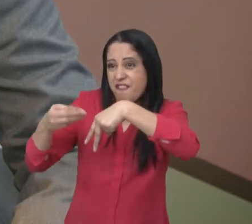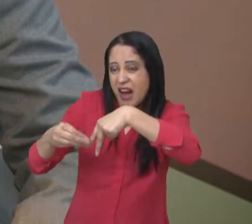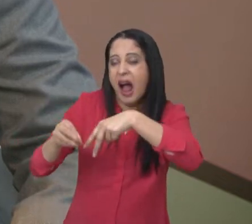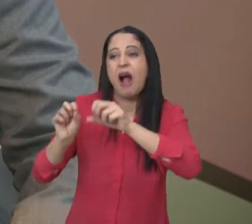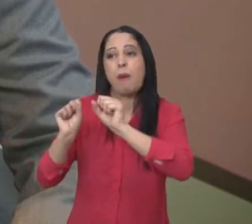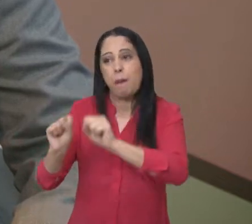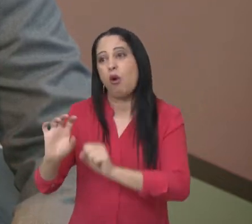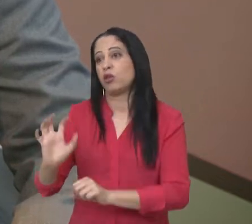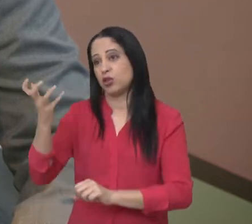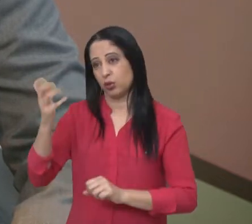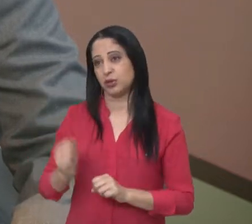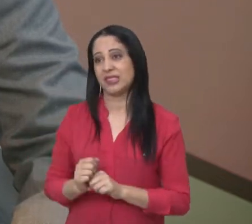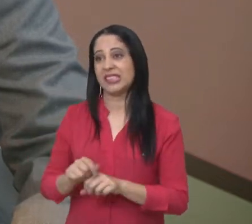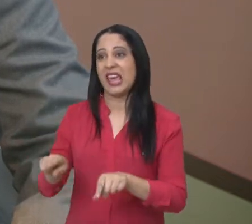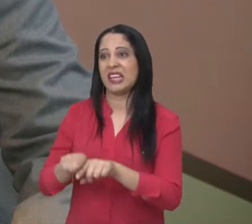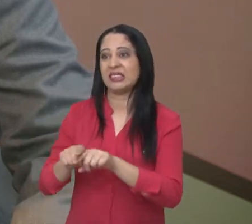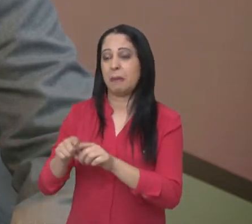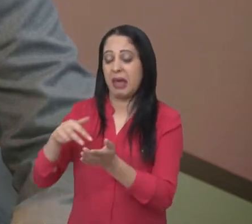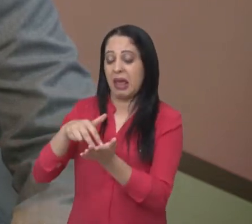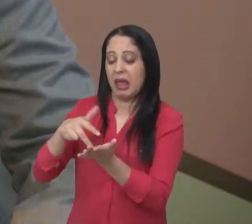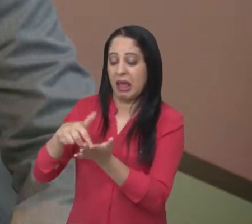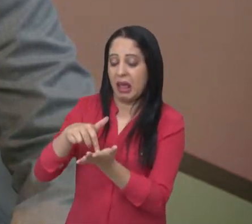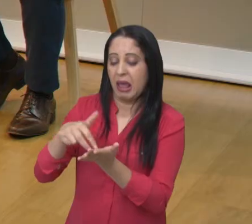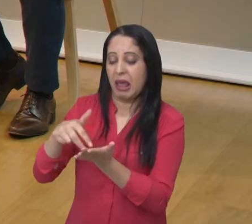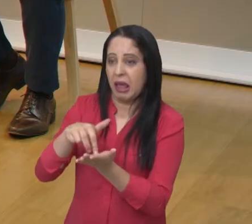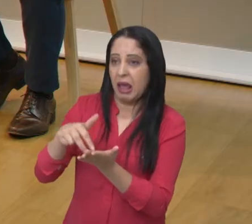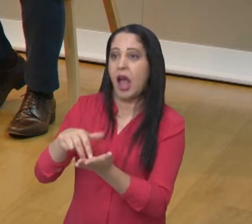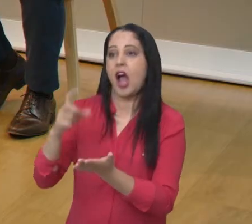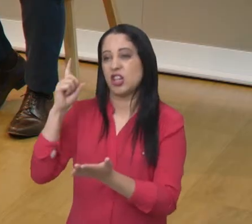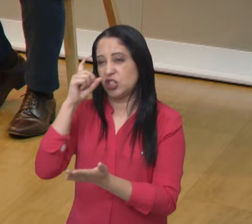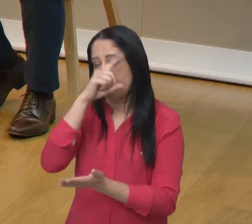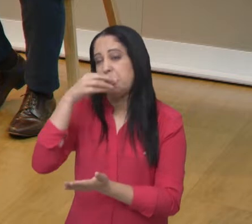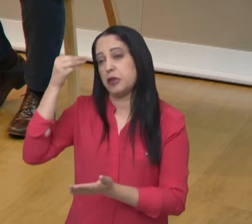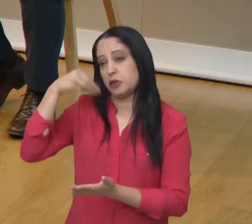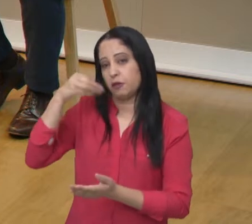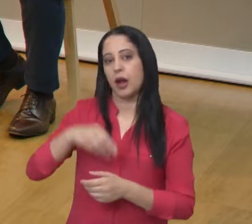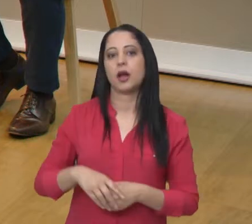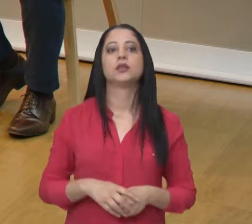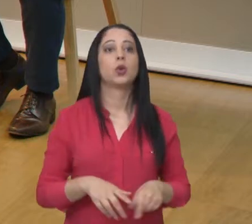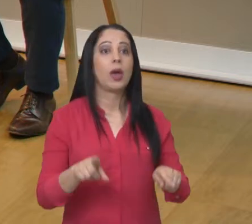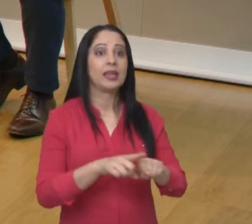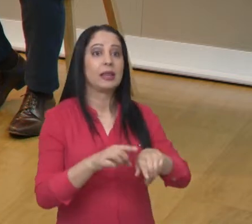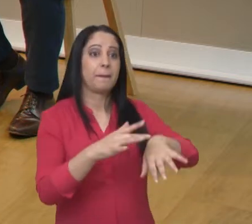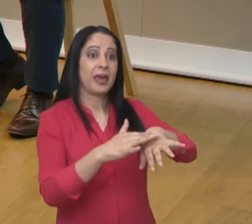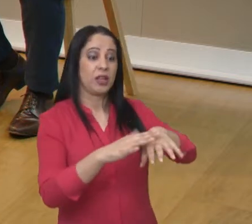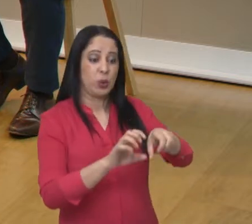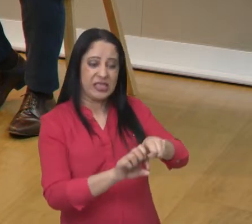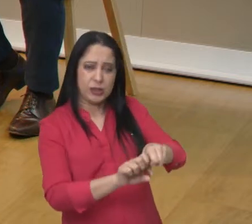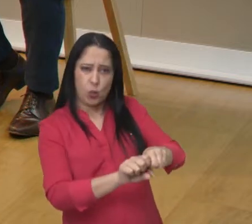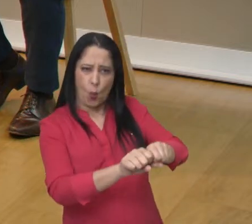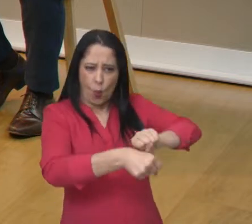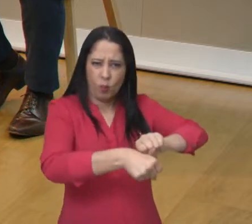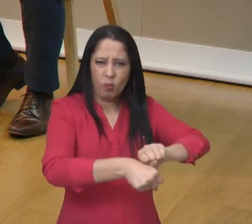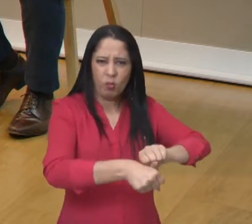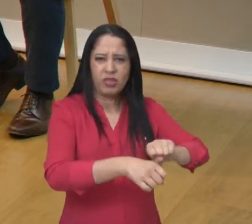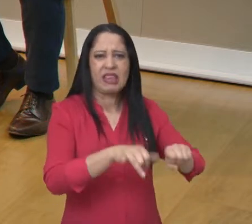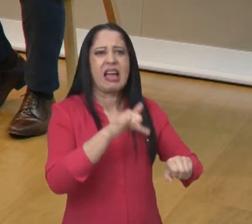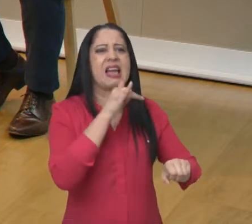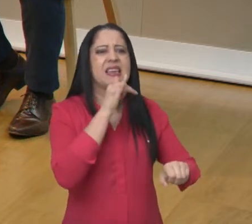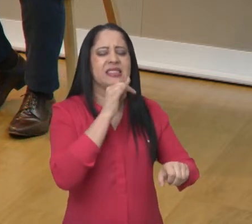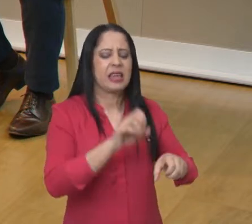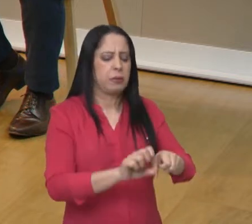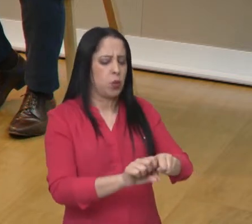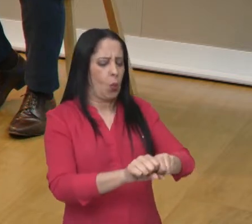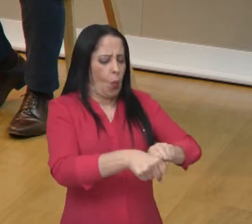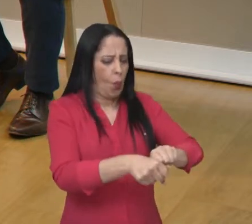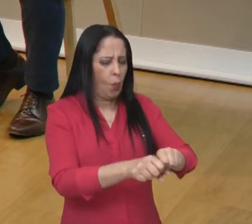mesmo dificuldade para caminhar. Olha só, e a tal da cãibra também, né? Porque a gente às vezes fala assim, quando eu tô com muitas câimbras e eu não sabia